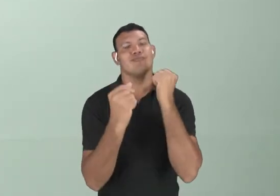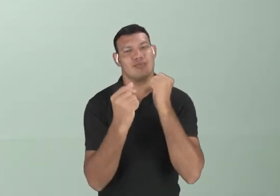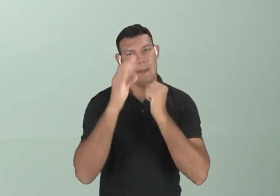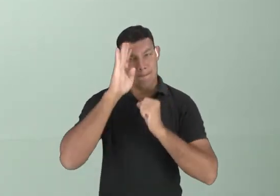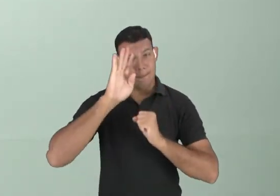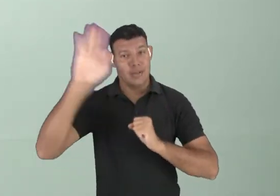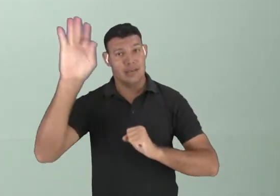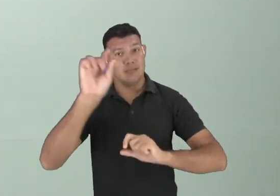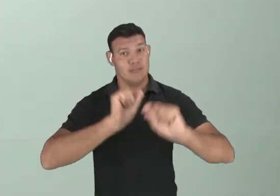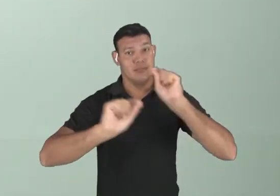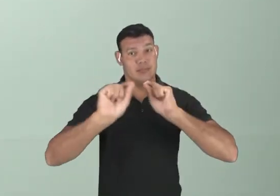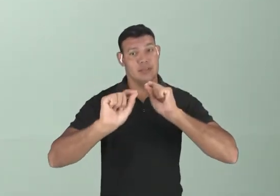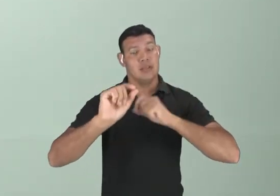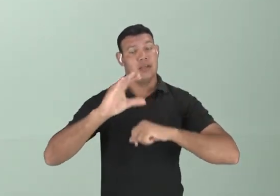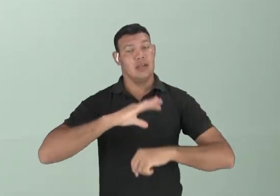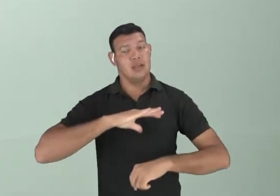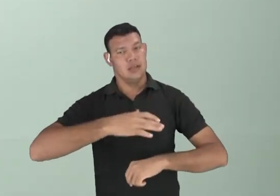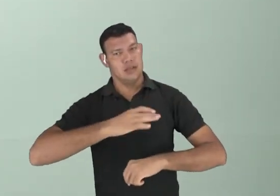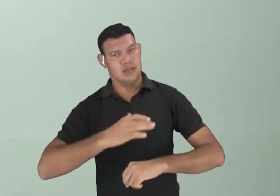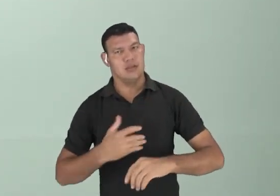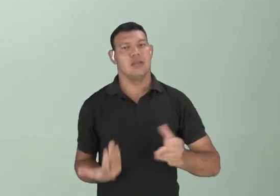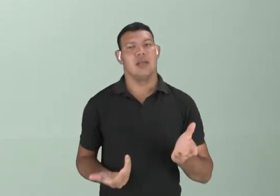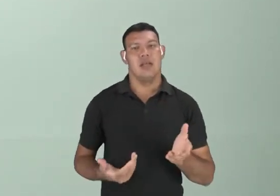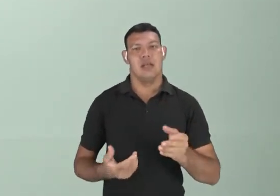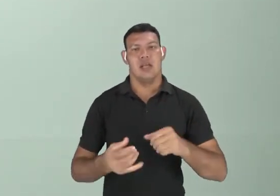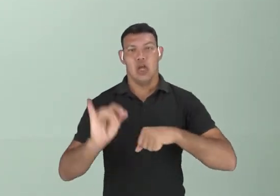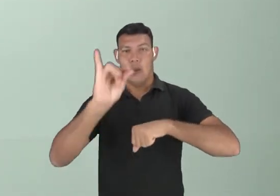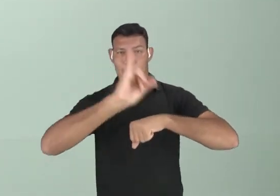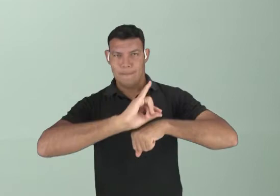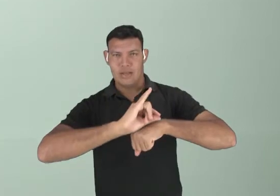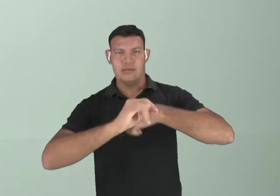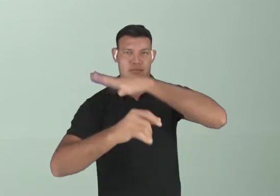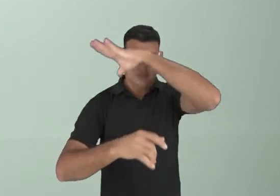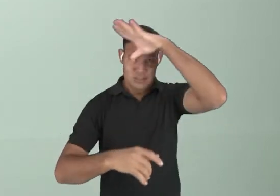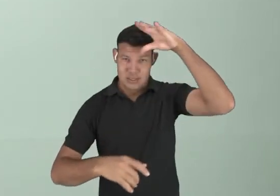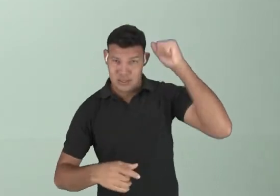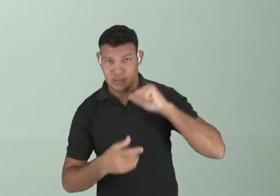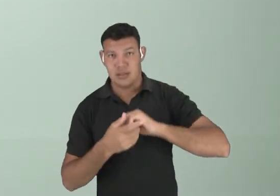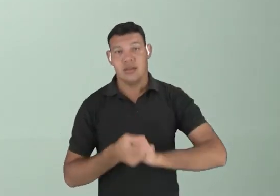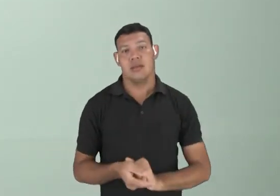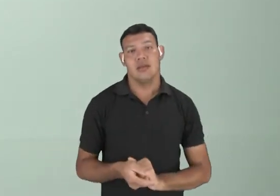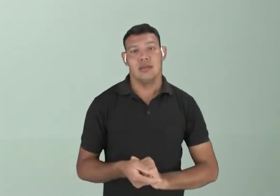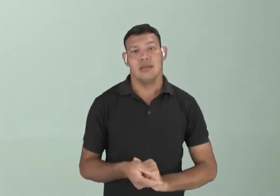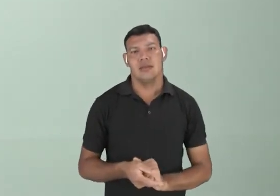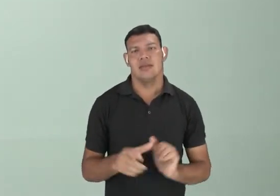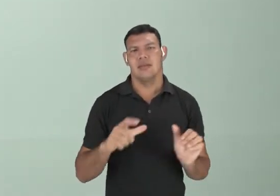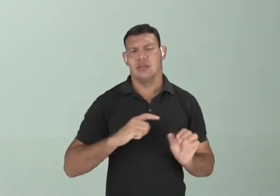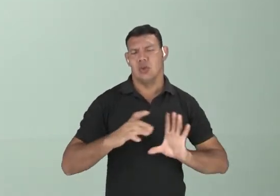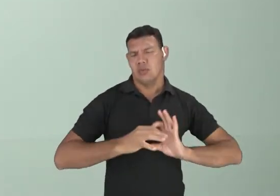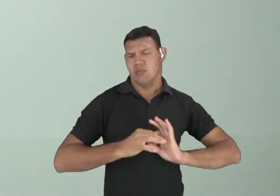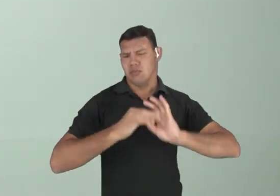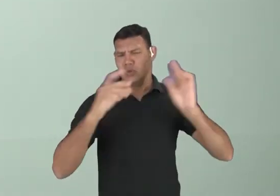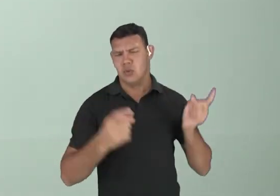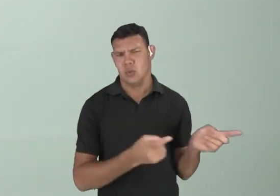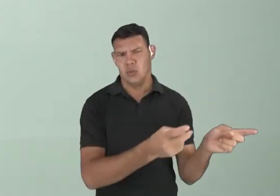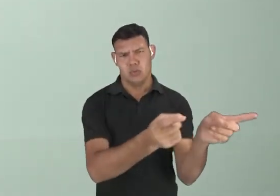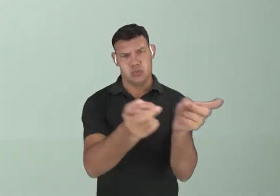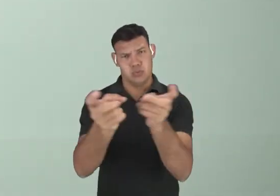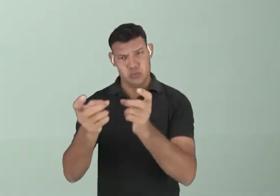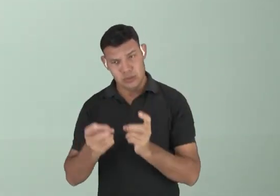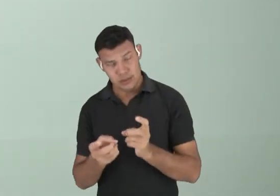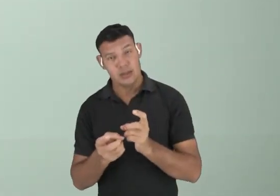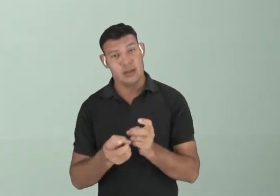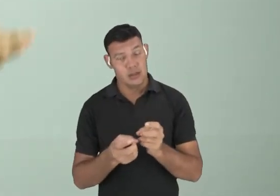exatamente em Manaus, com a Zona Franca que faz tem uma área de livre comércio ali que